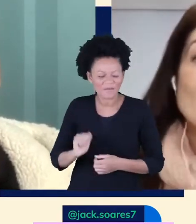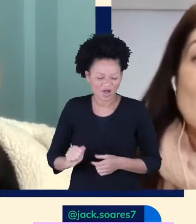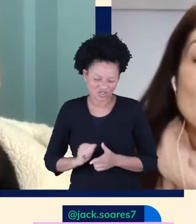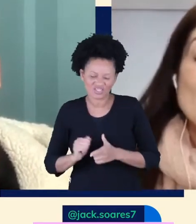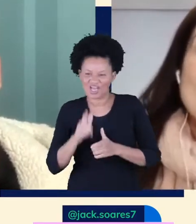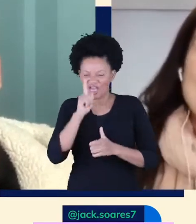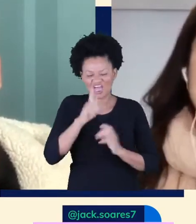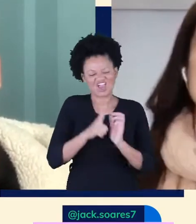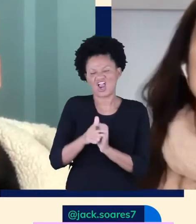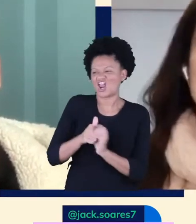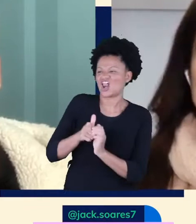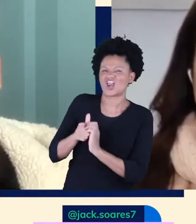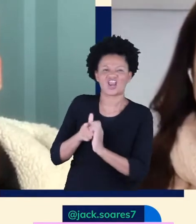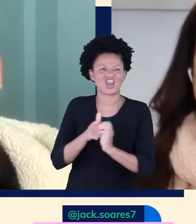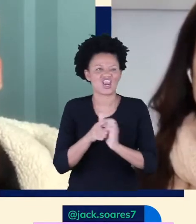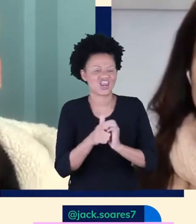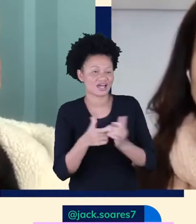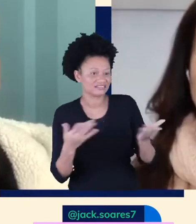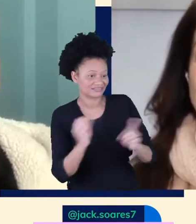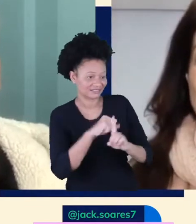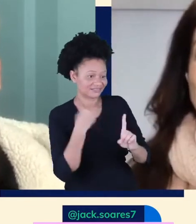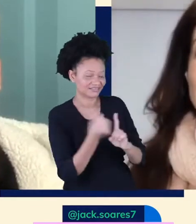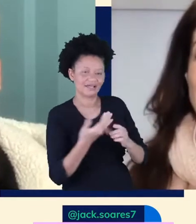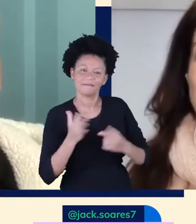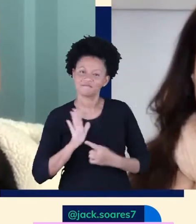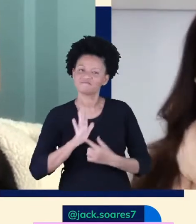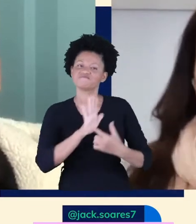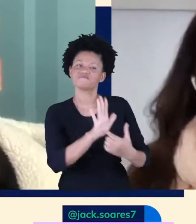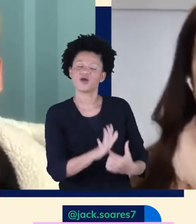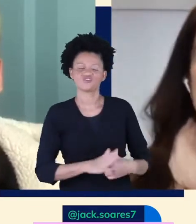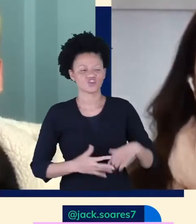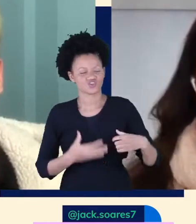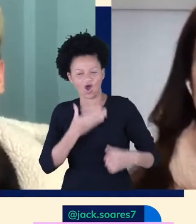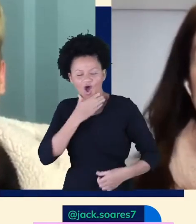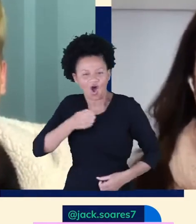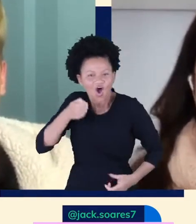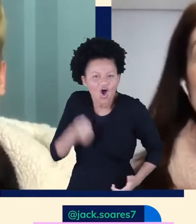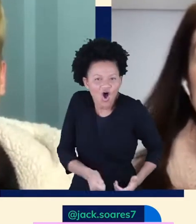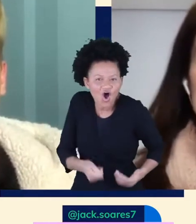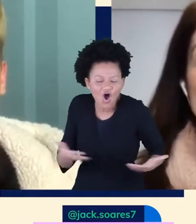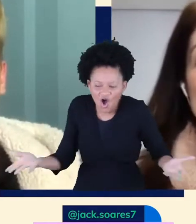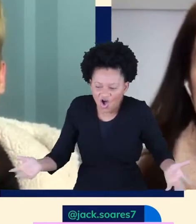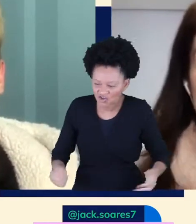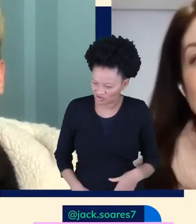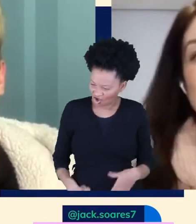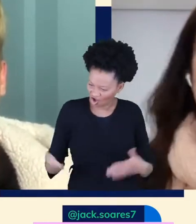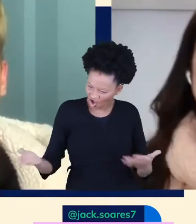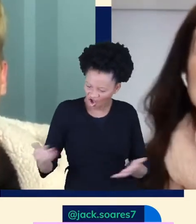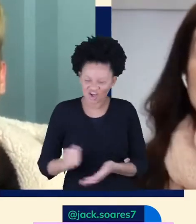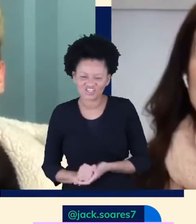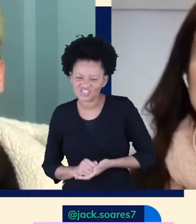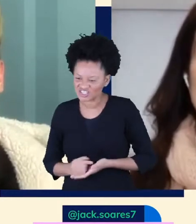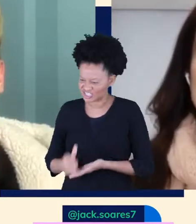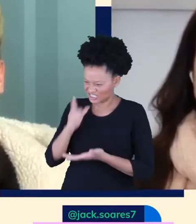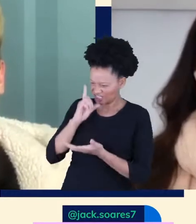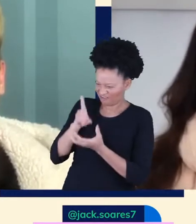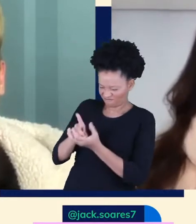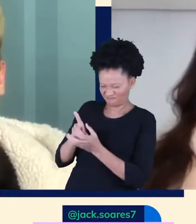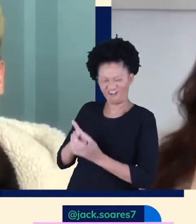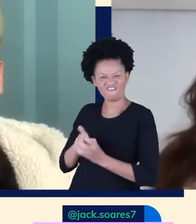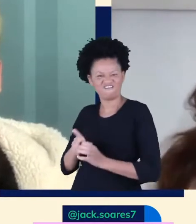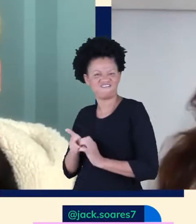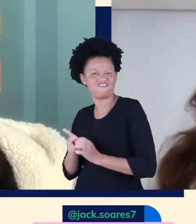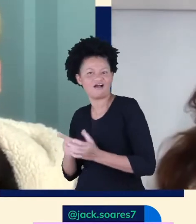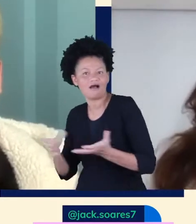nossa sociedade é uma forma de mostrar virilidade, né? Olha, ele tá pegando no sacão roxo. Esse é meu meninão. E